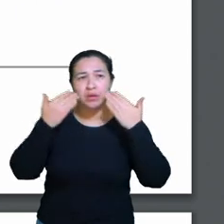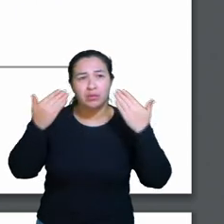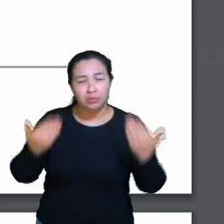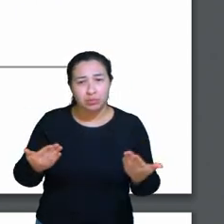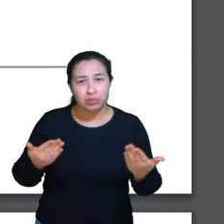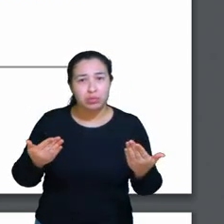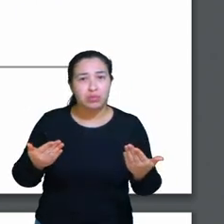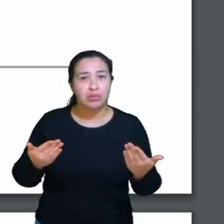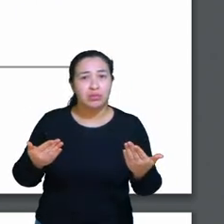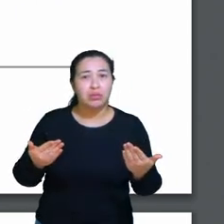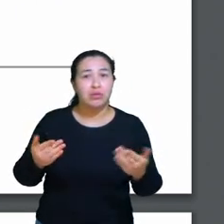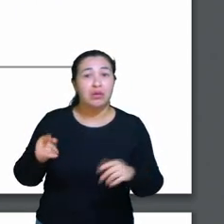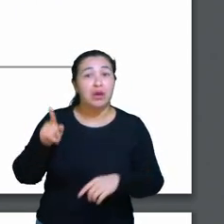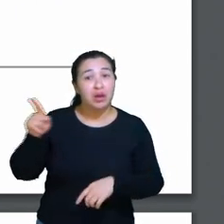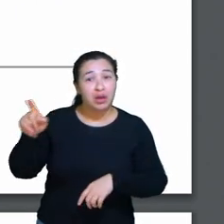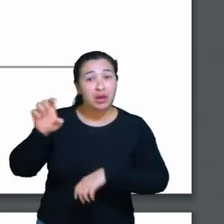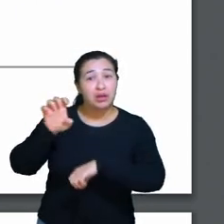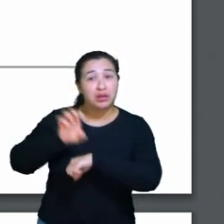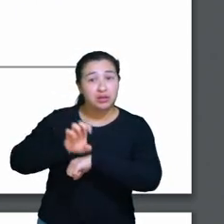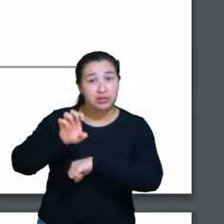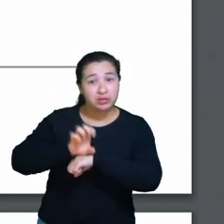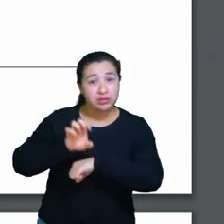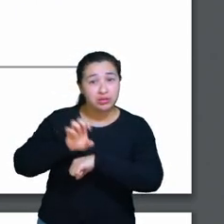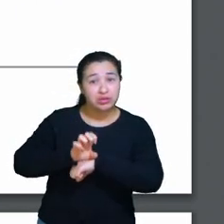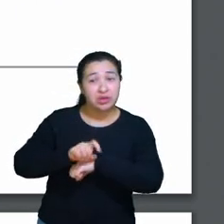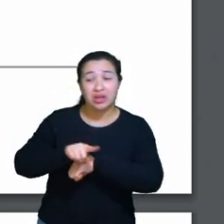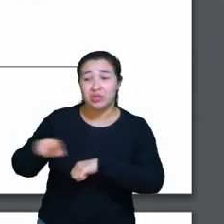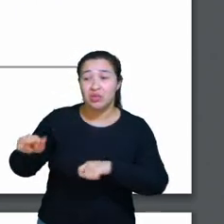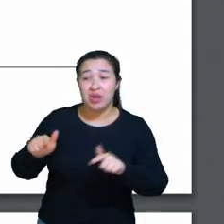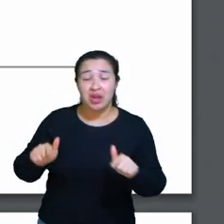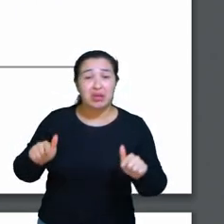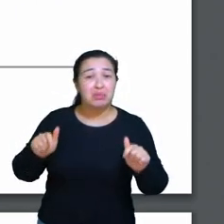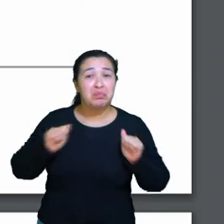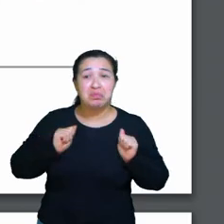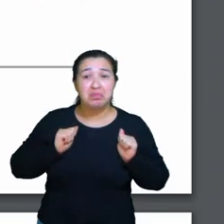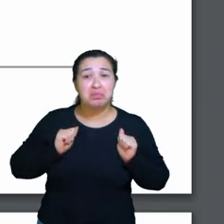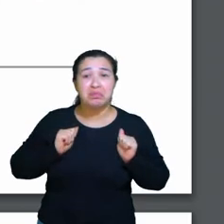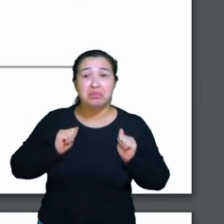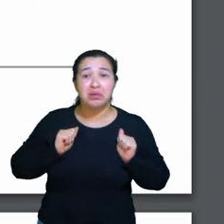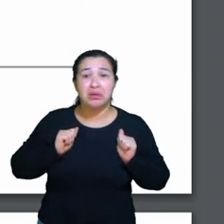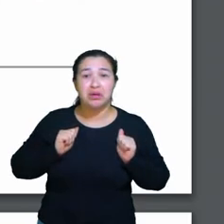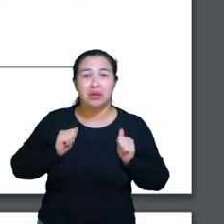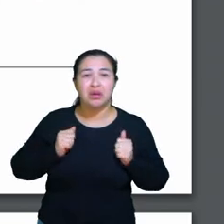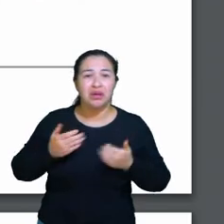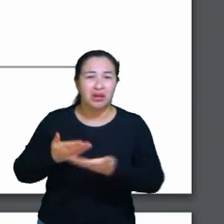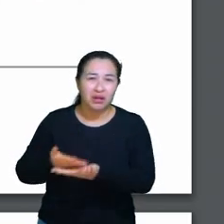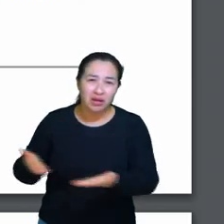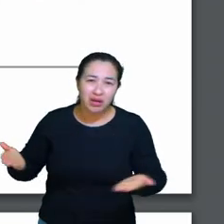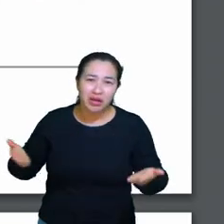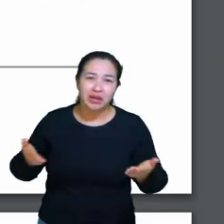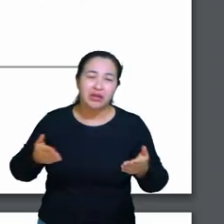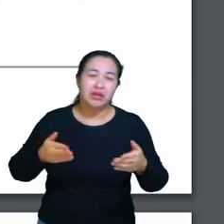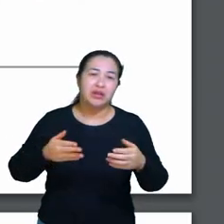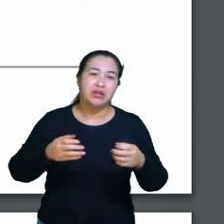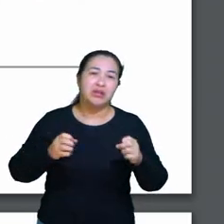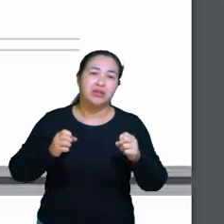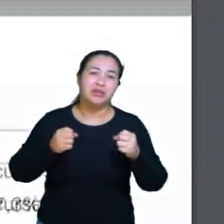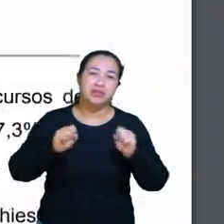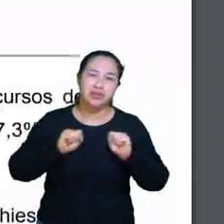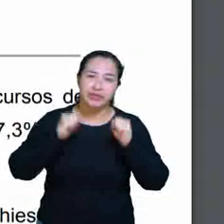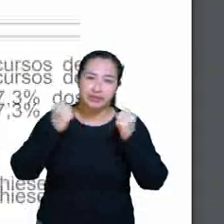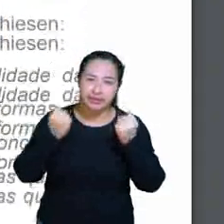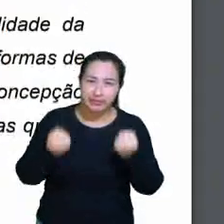do Estado por seus diferentes entes e poderes na formulação de políticas de enfrentamento desta